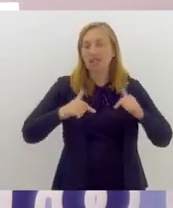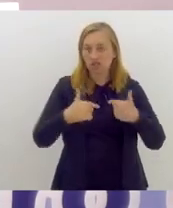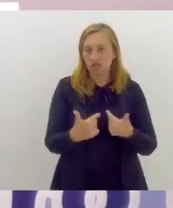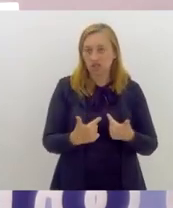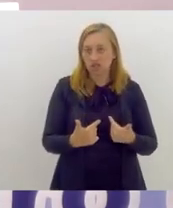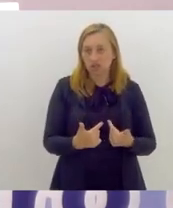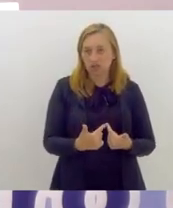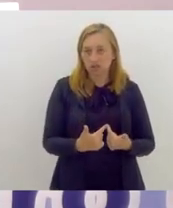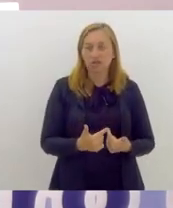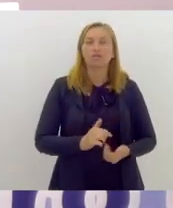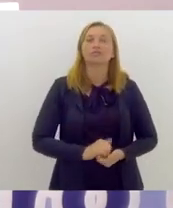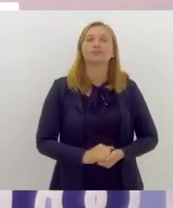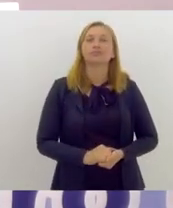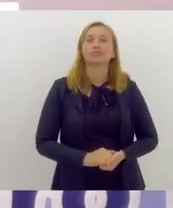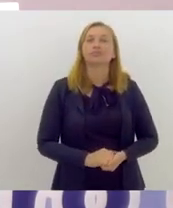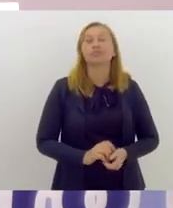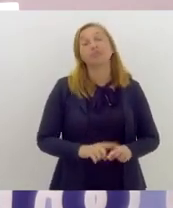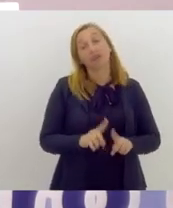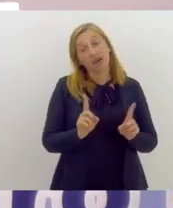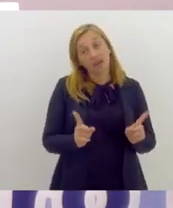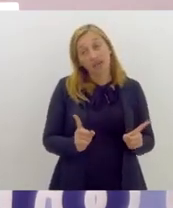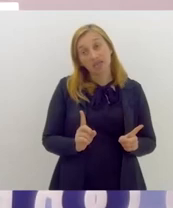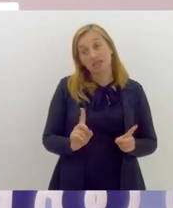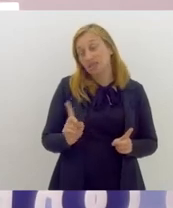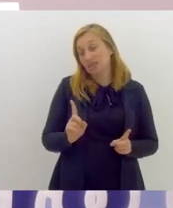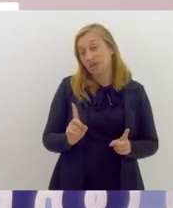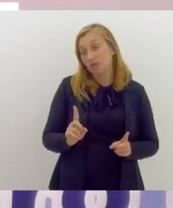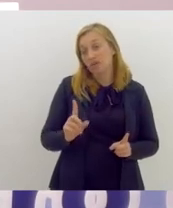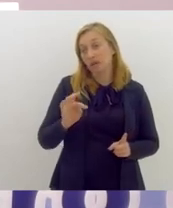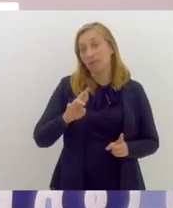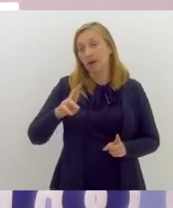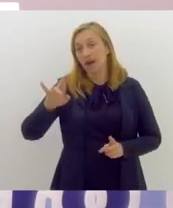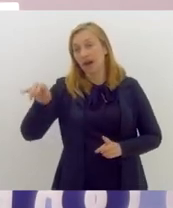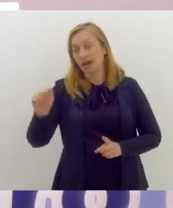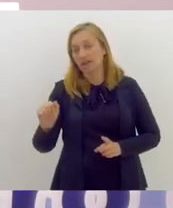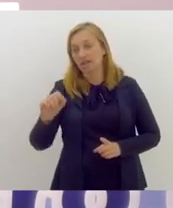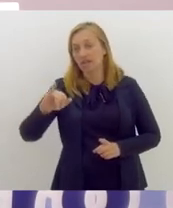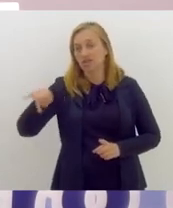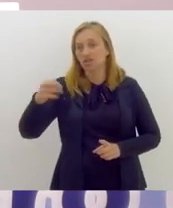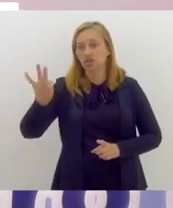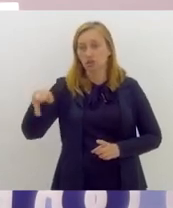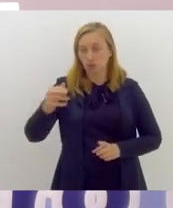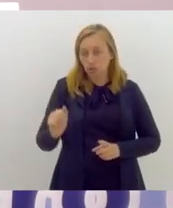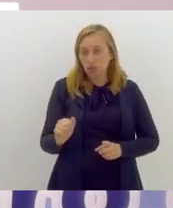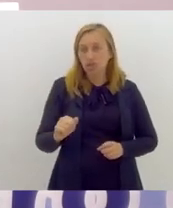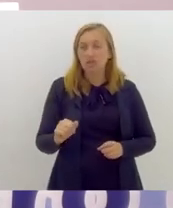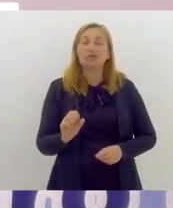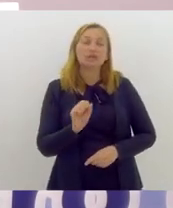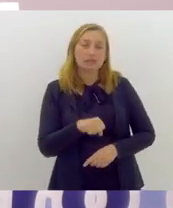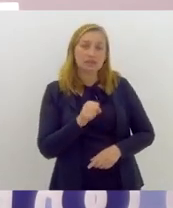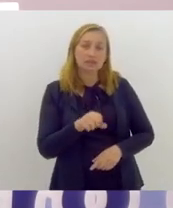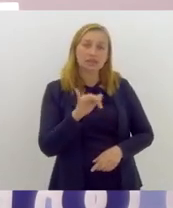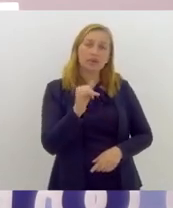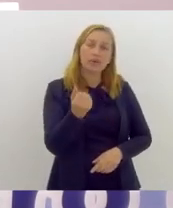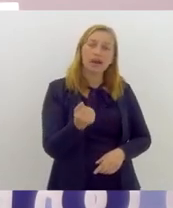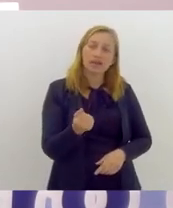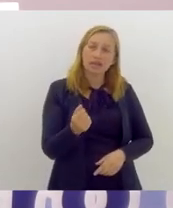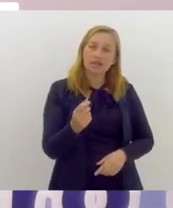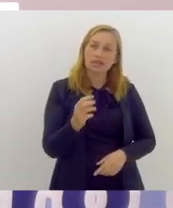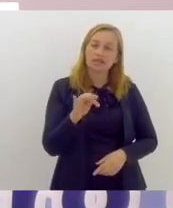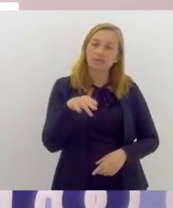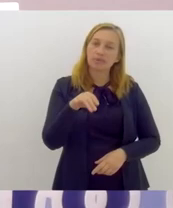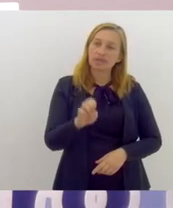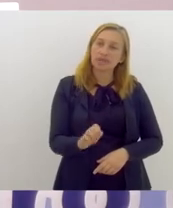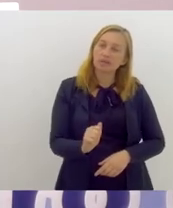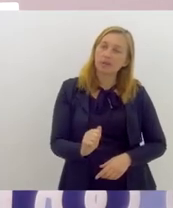jogos aqui eu teria que se posicionar mas como não foi na Barra da Tijuca e sim na Baía de Sepetiba que já tá